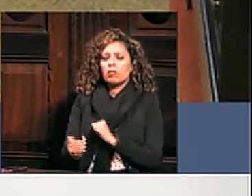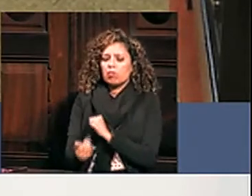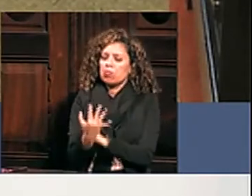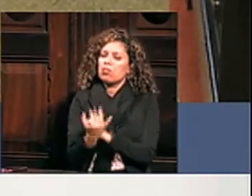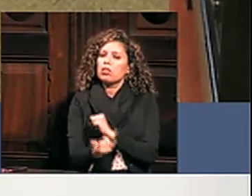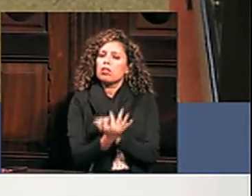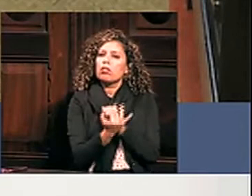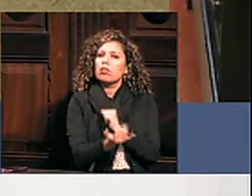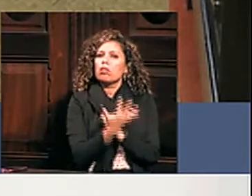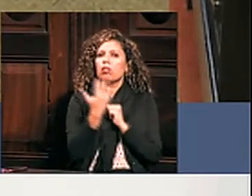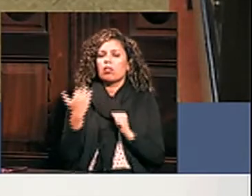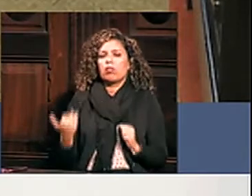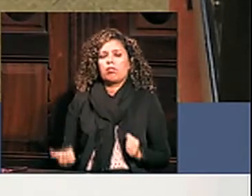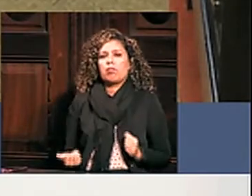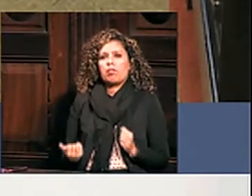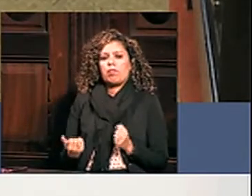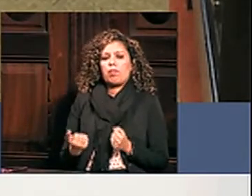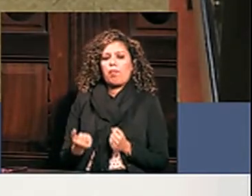má gestão.